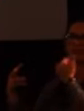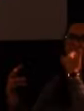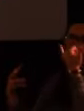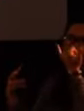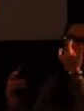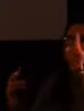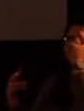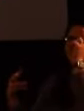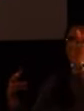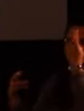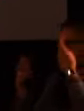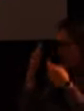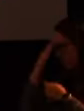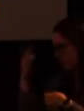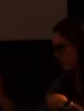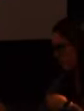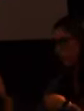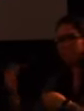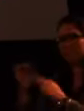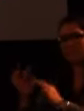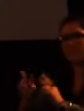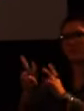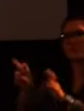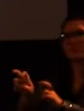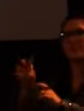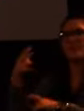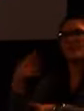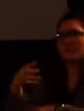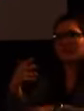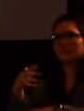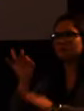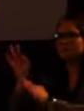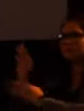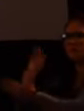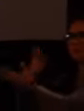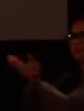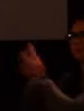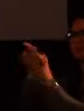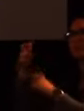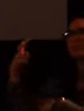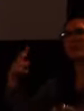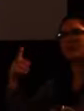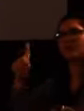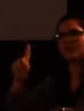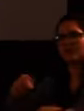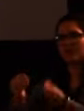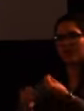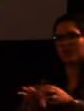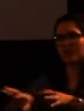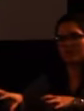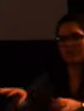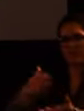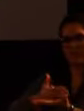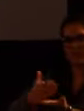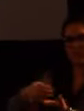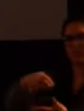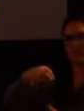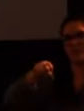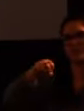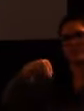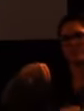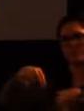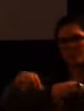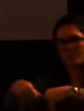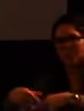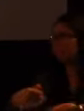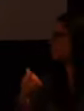uma falha, obrigada, vereador. Título 4, portanto, do parcelamento da urbanização do solo. Pode passar. Espero